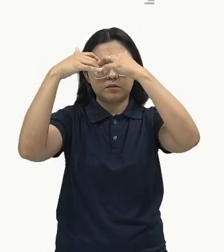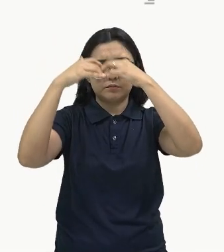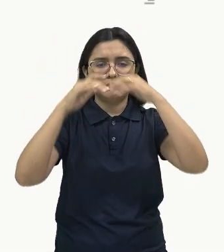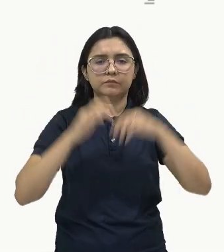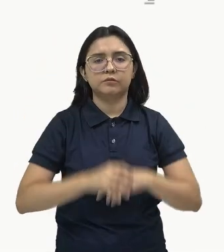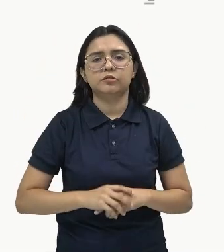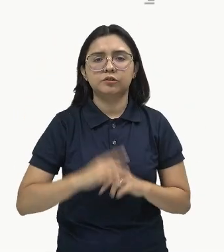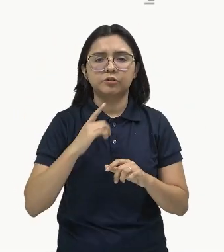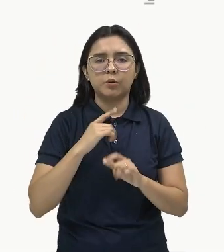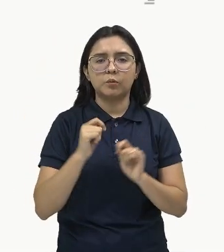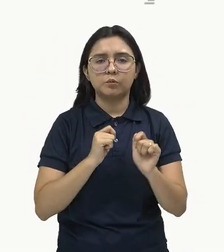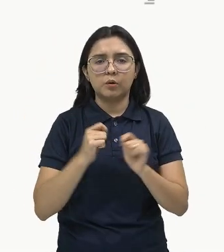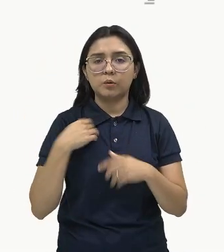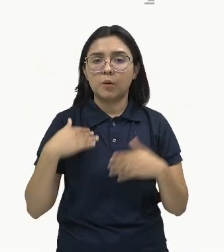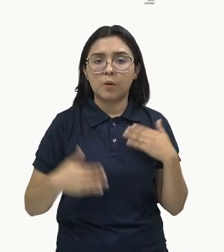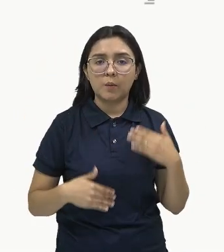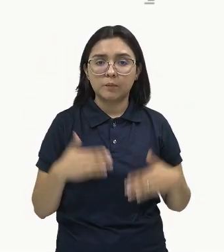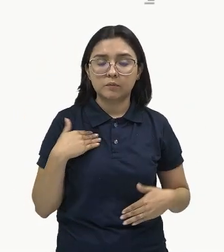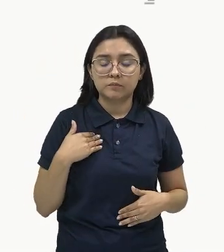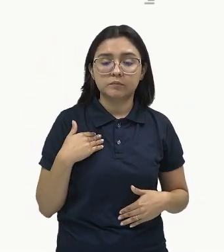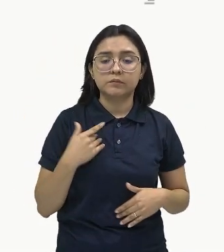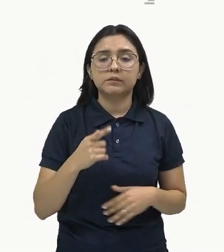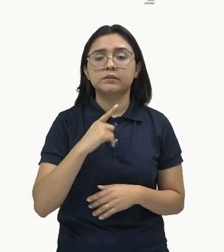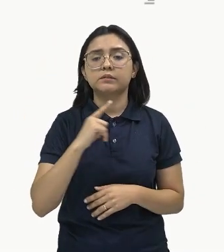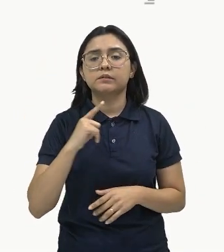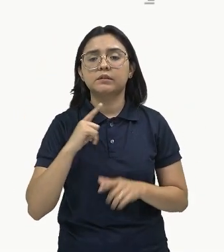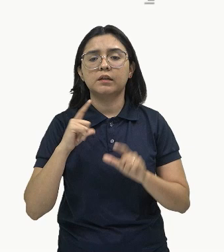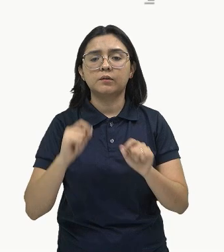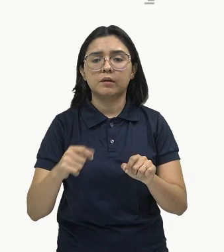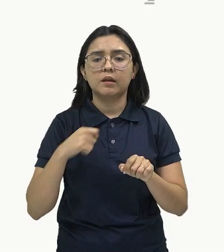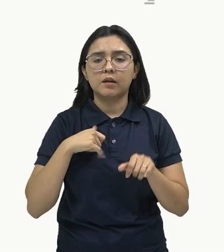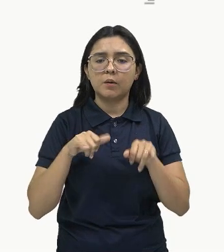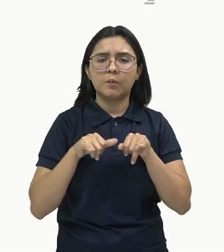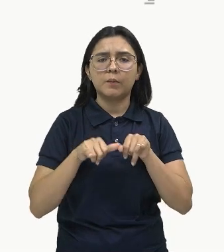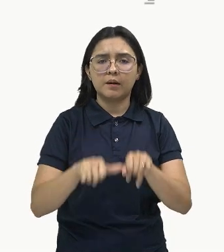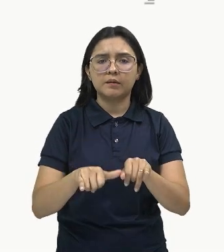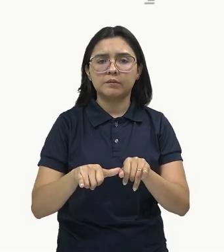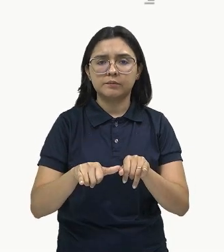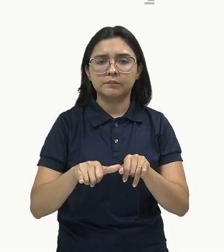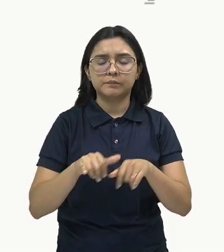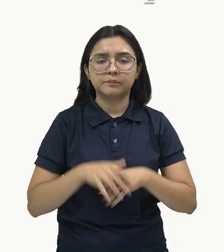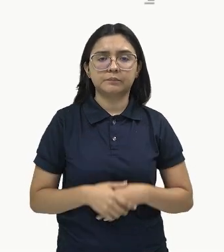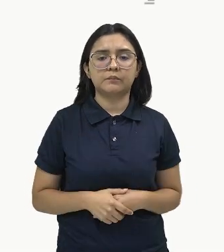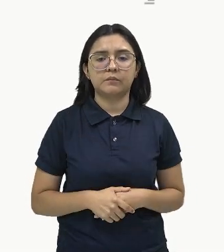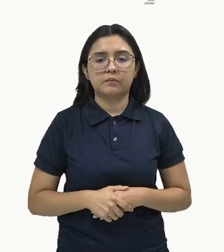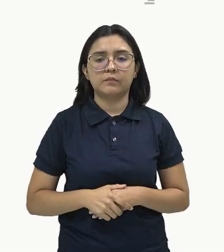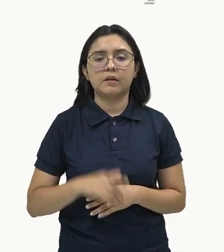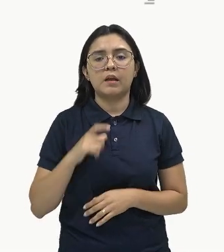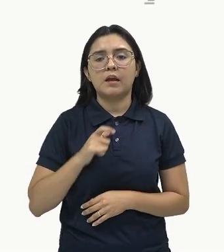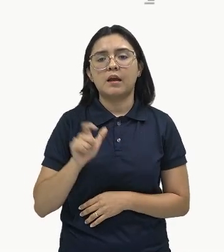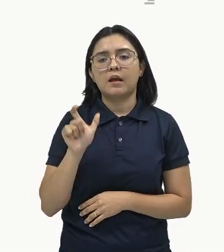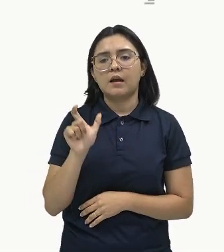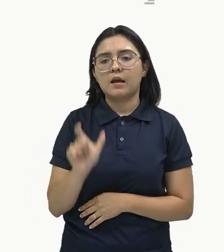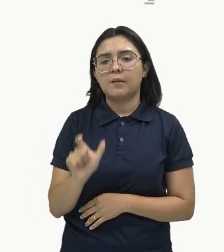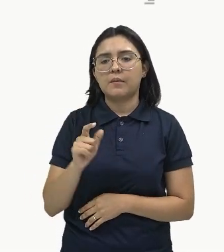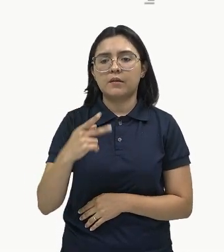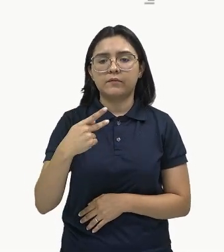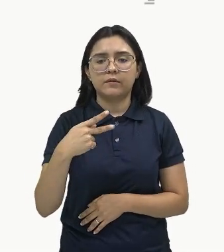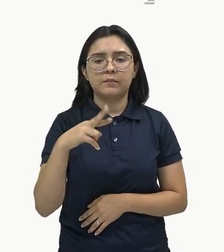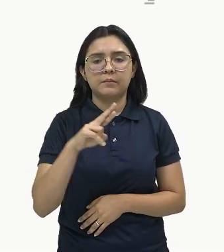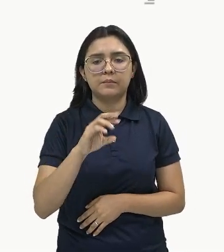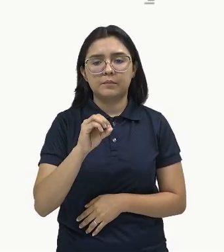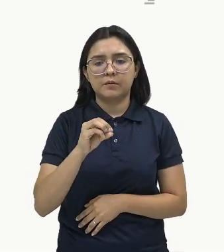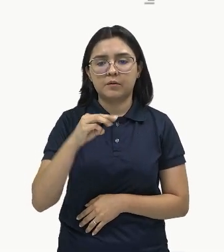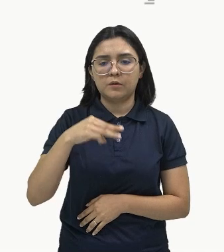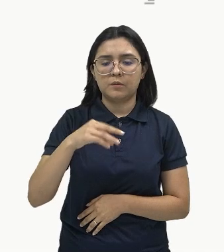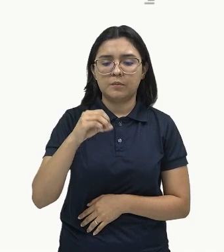o nosso corpo, você tem aqui um carrinho de compras, a palavra promoção, né?